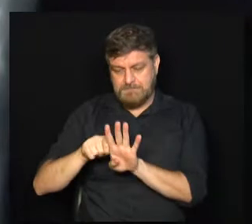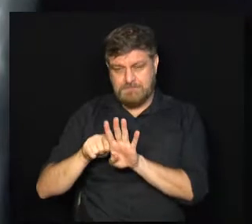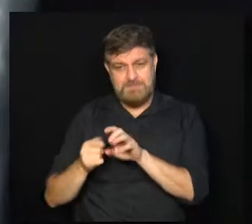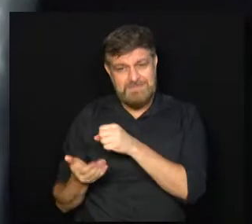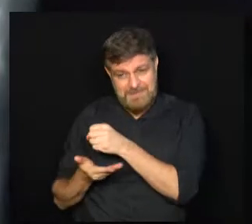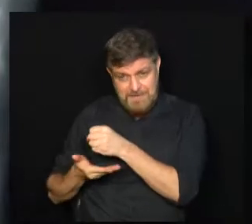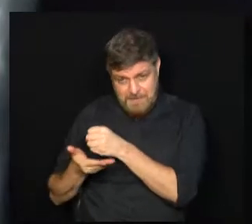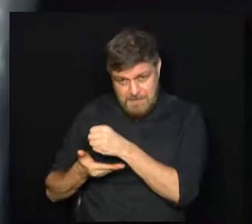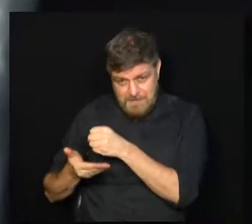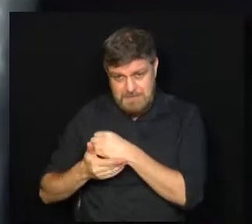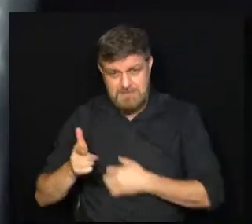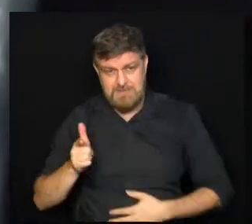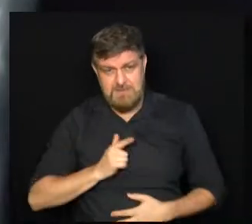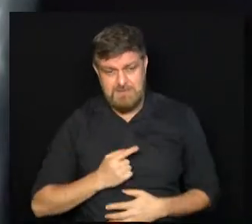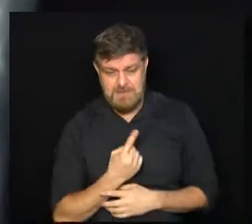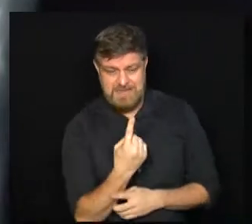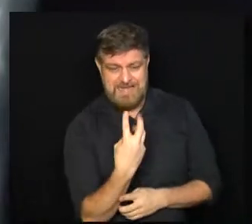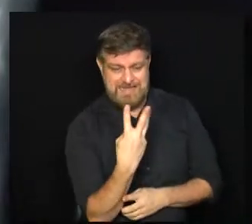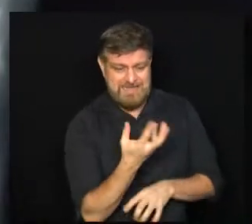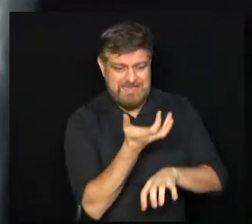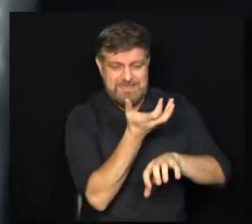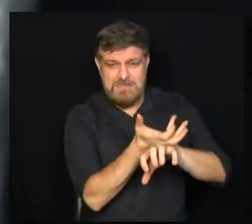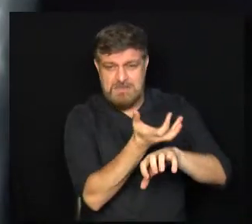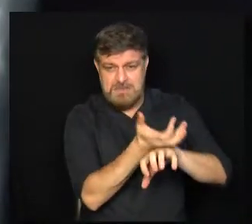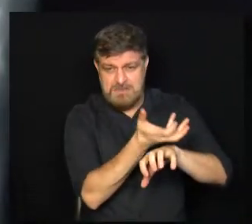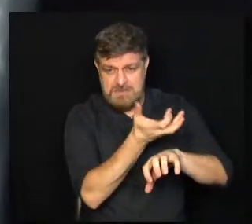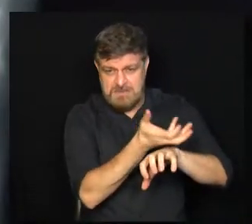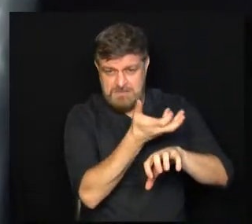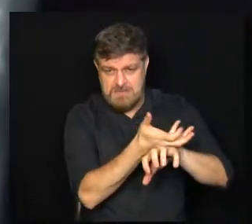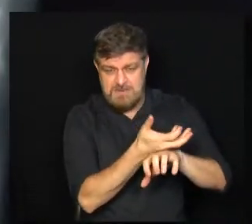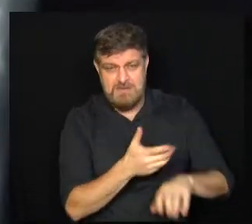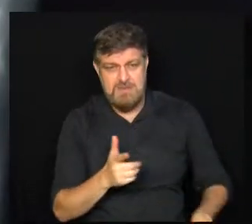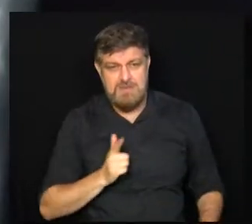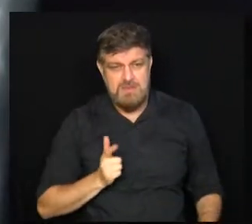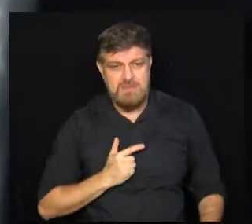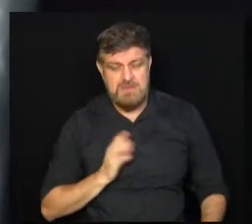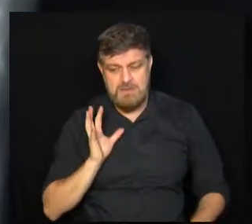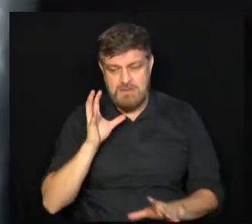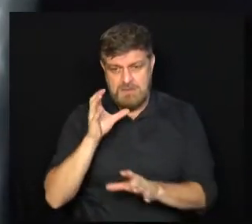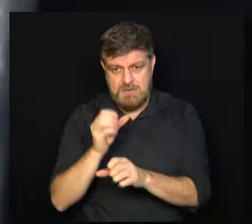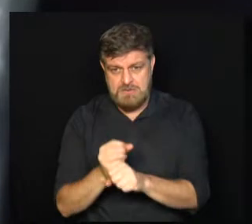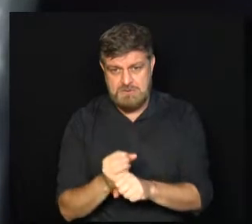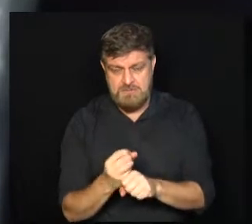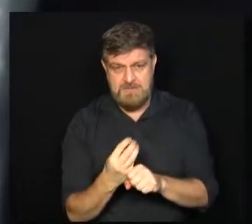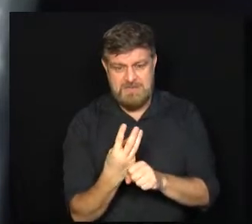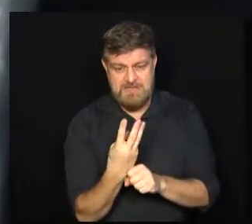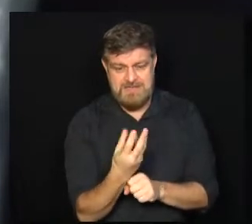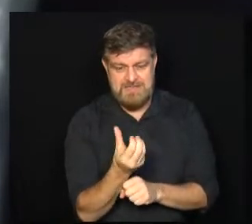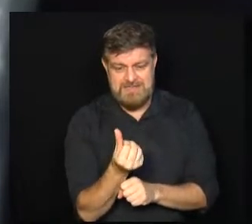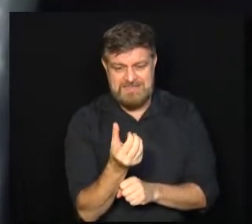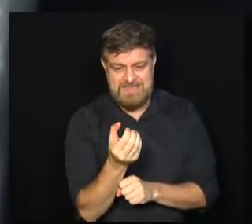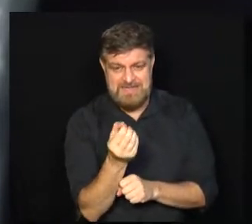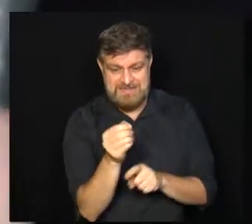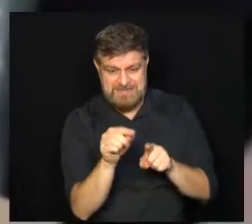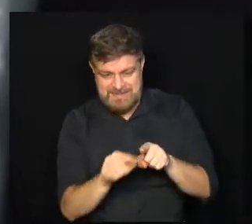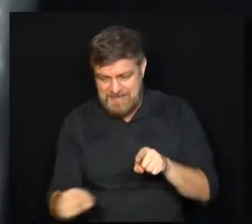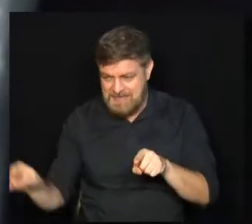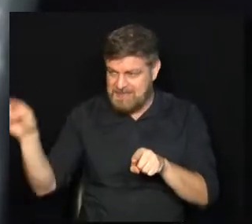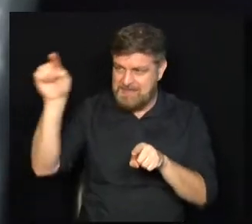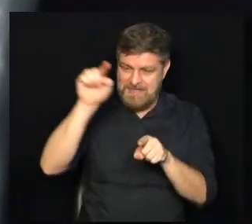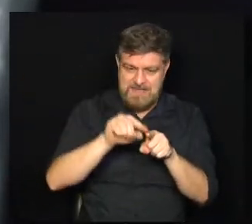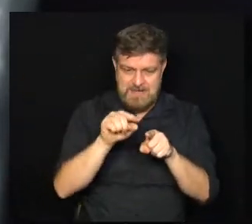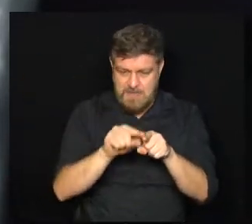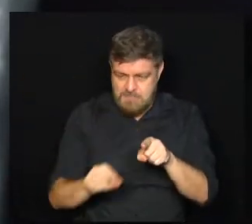tem 13 disciplinas que giram os 360 graus. Então, a gente pode